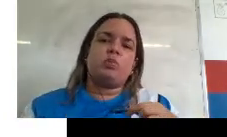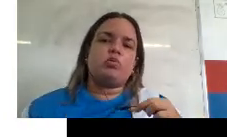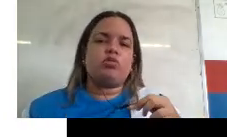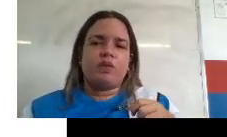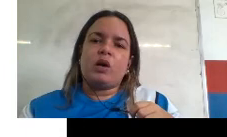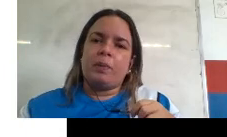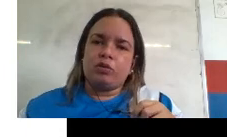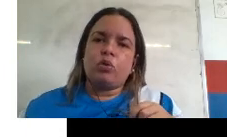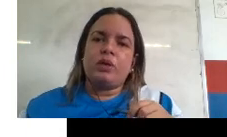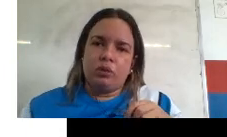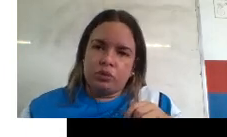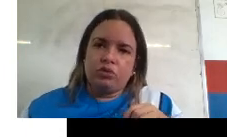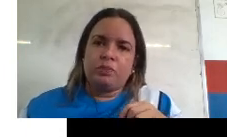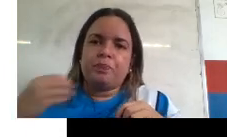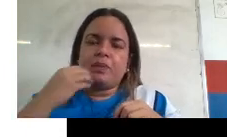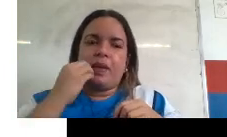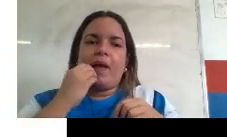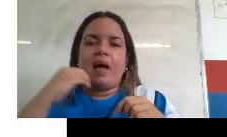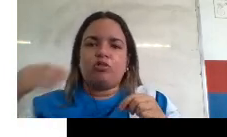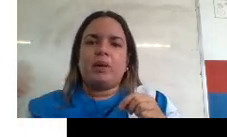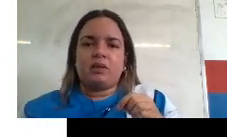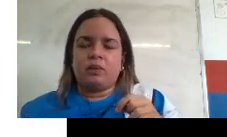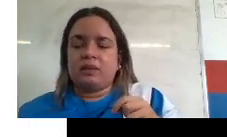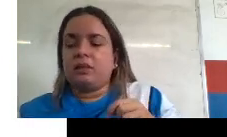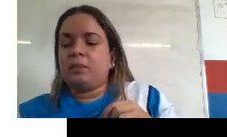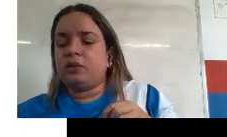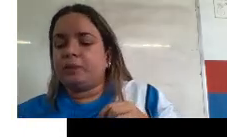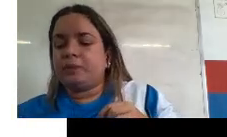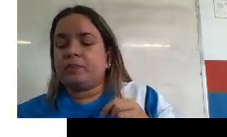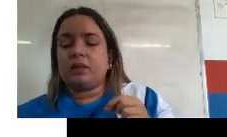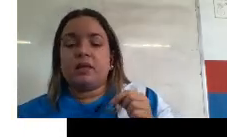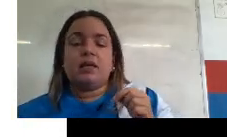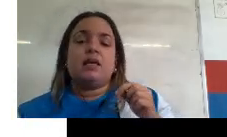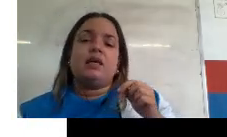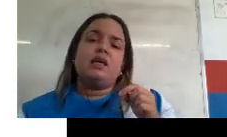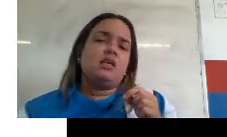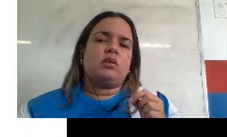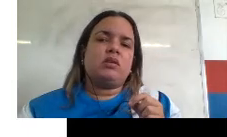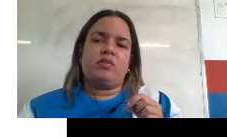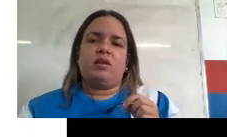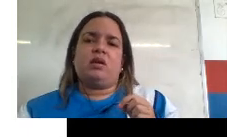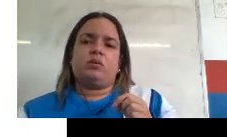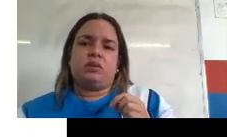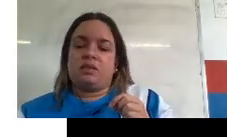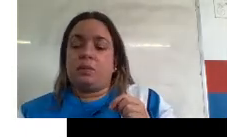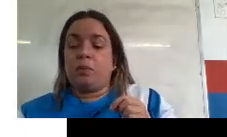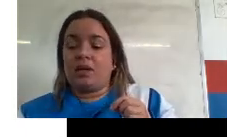leitos, né? As pessoas ficam pelos corredores à espera de um atendimento. E isso não deveria acontecer, porque